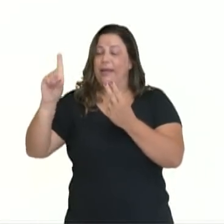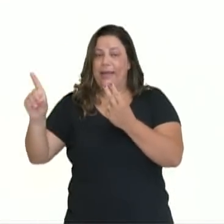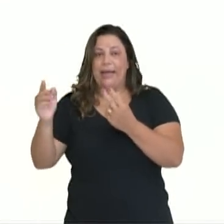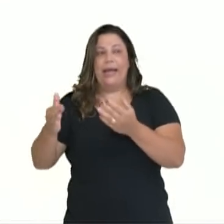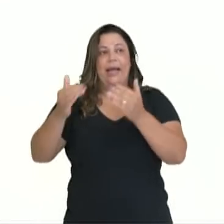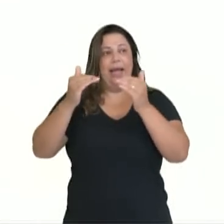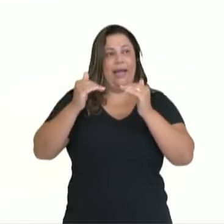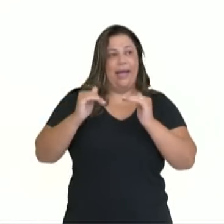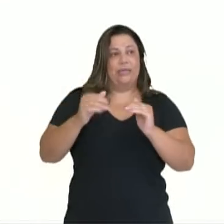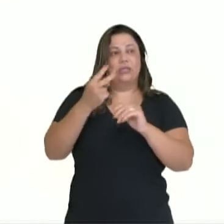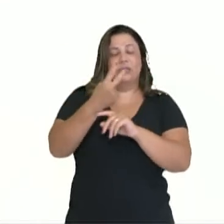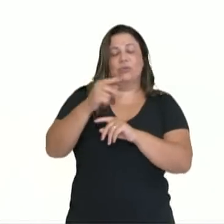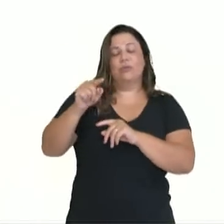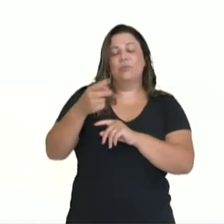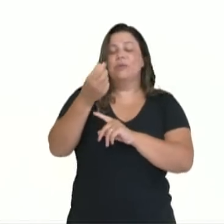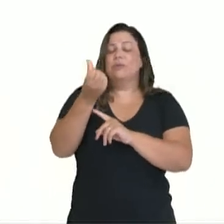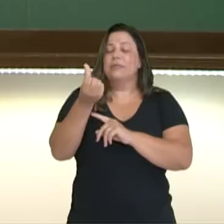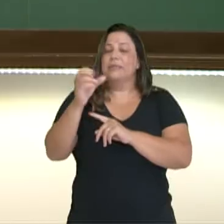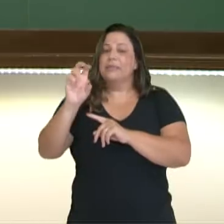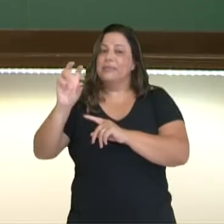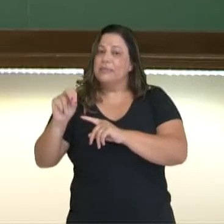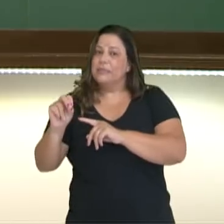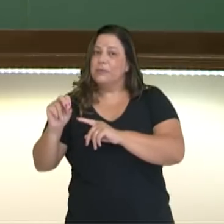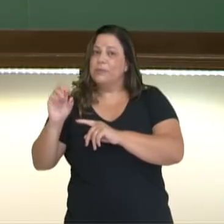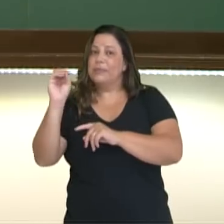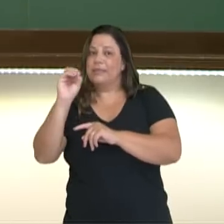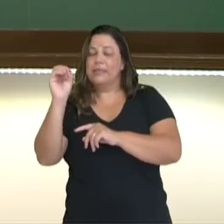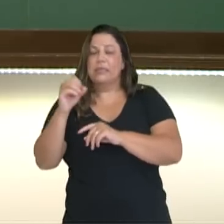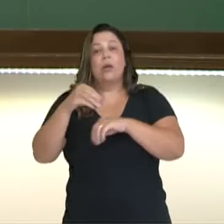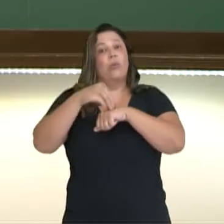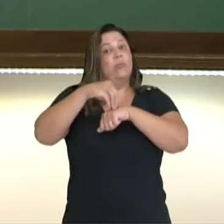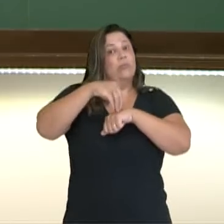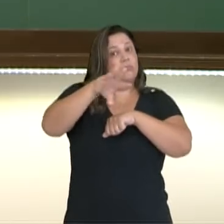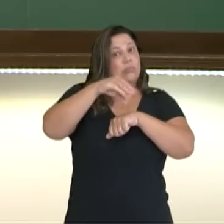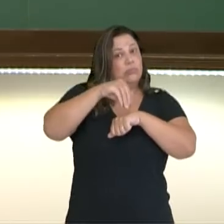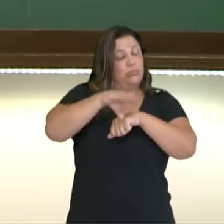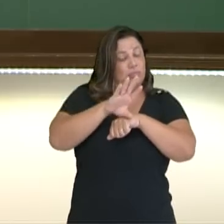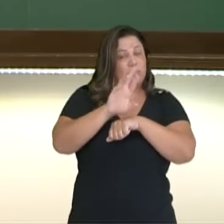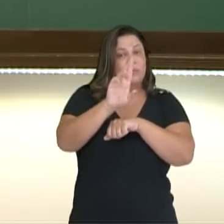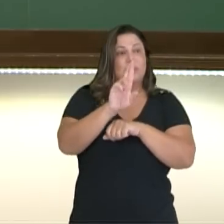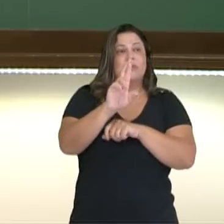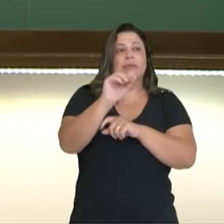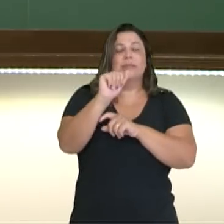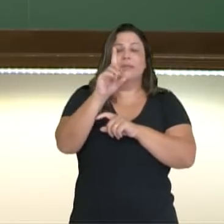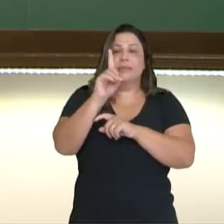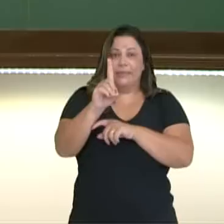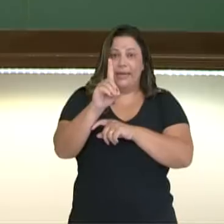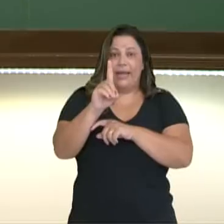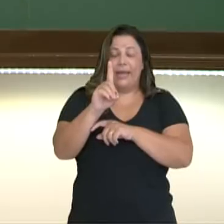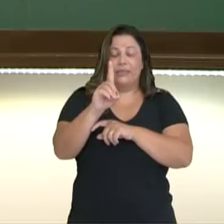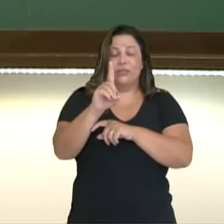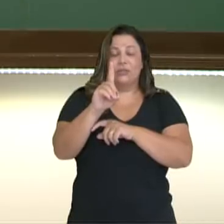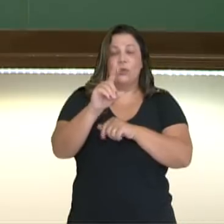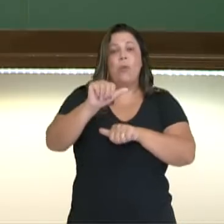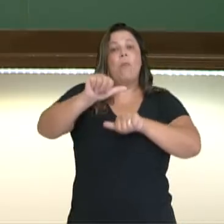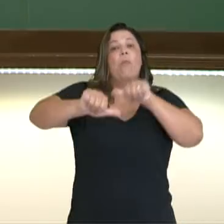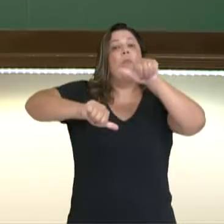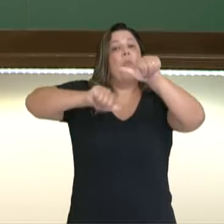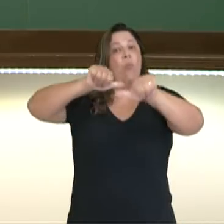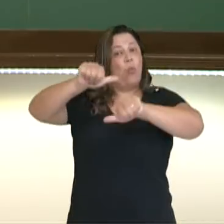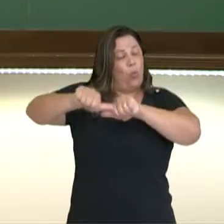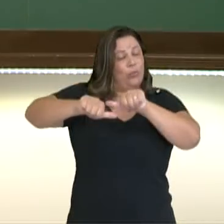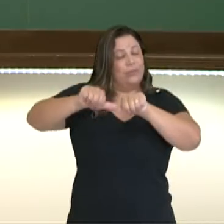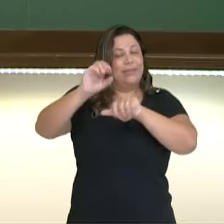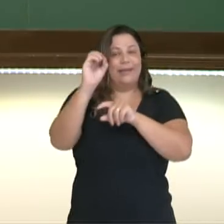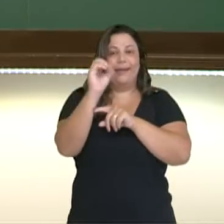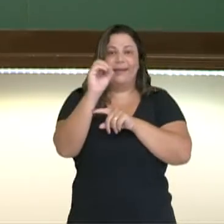2650 graus. Uma dica, então, o ângulo que está em radianos, escreva-o em graus,